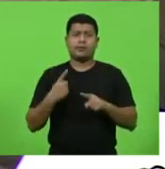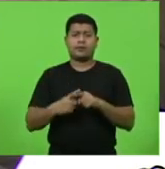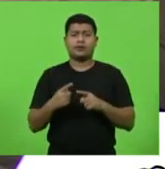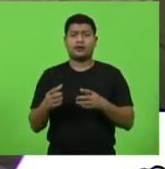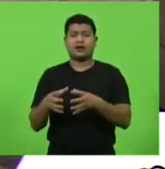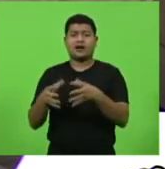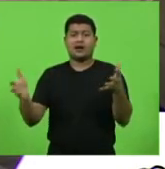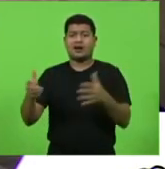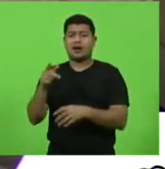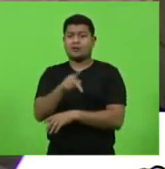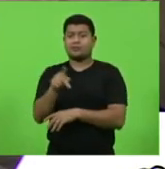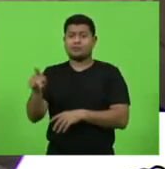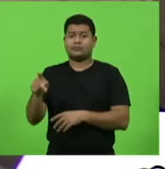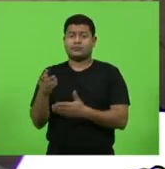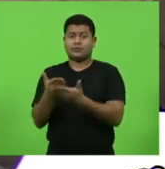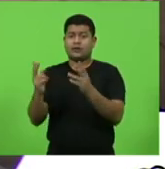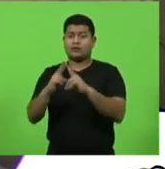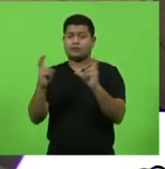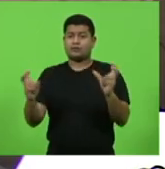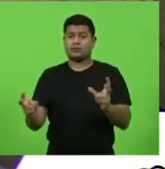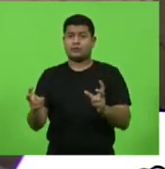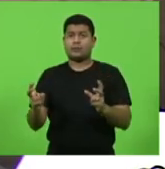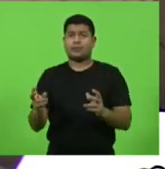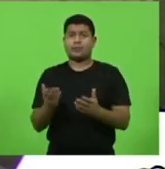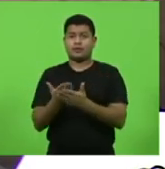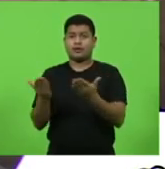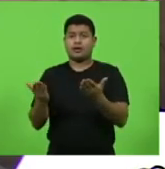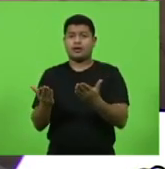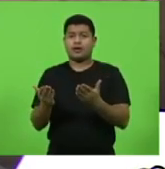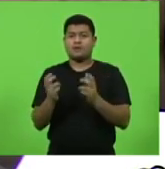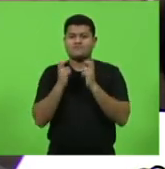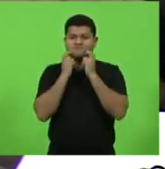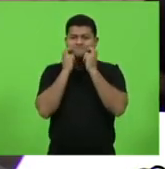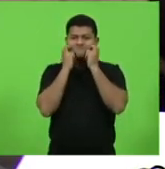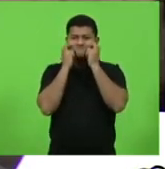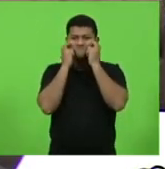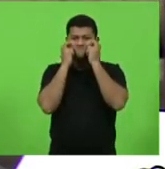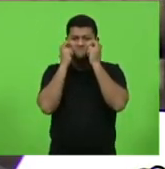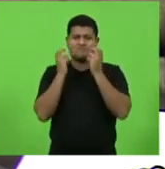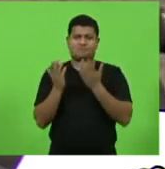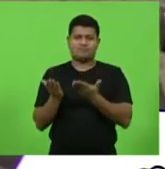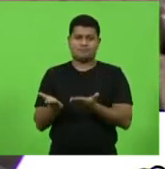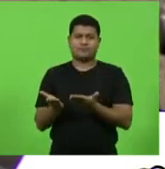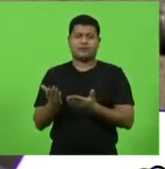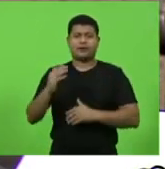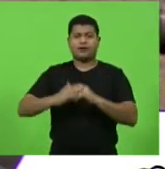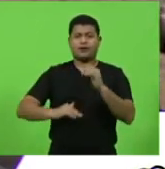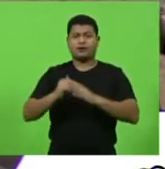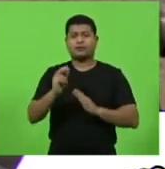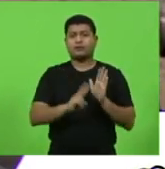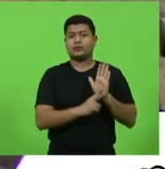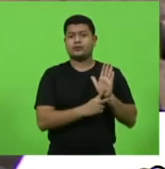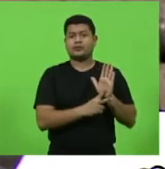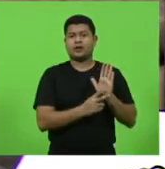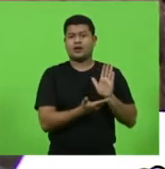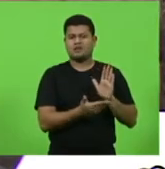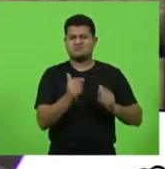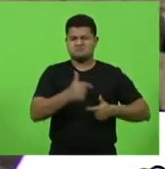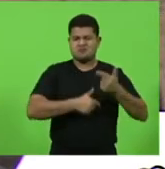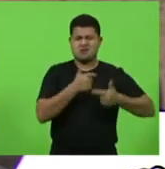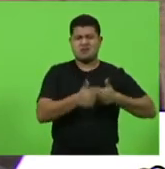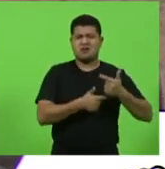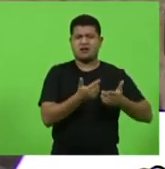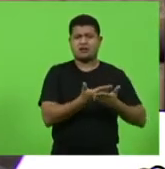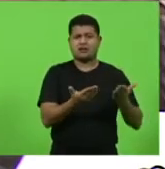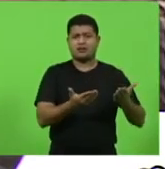professores de Florianópolis ficaram constrangidos com essa atuação do sindicato. Grande parte,